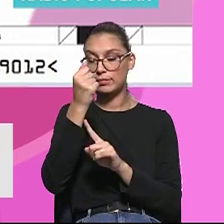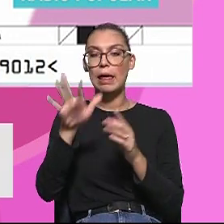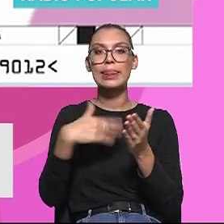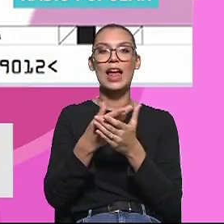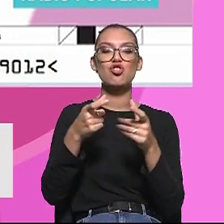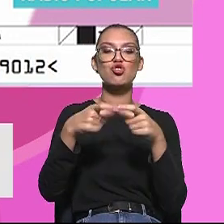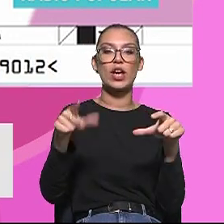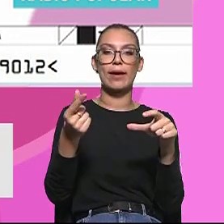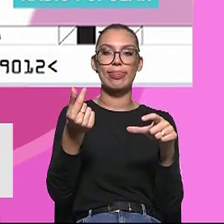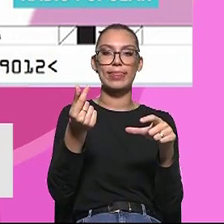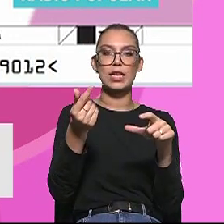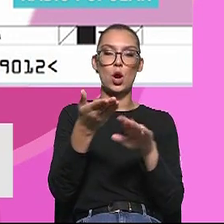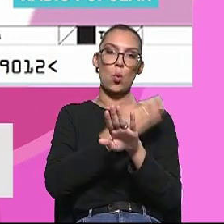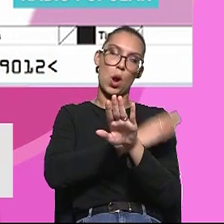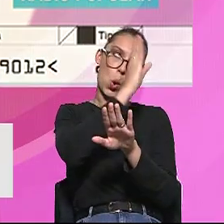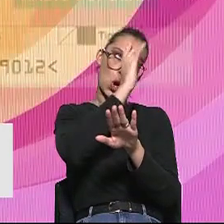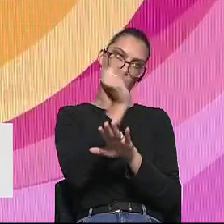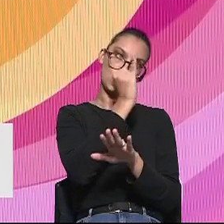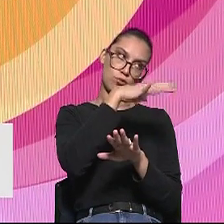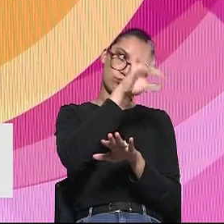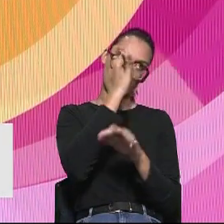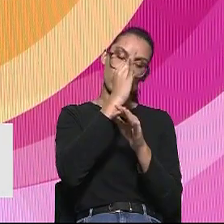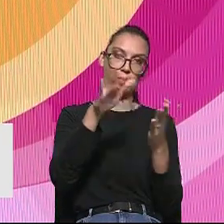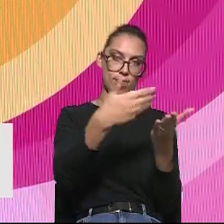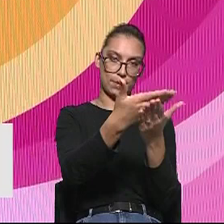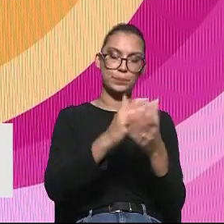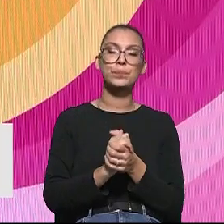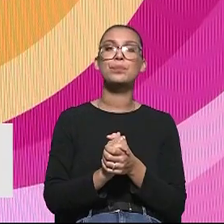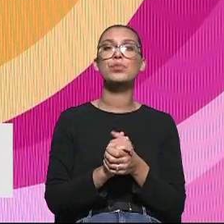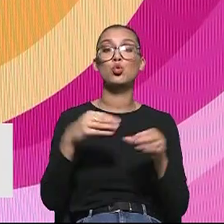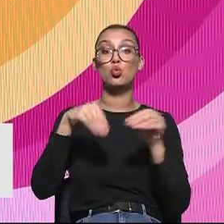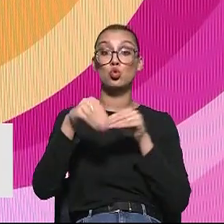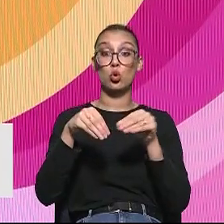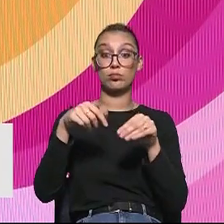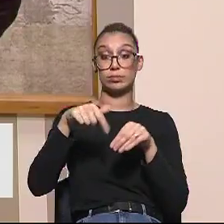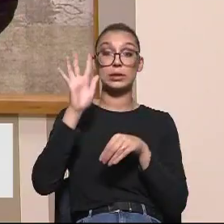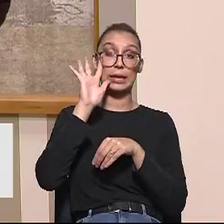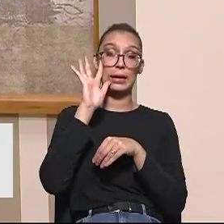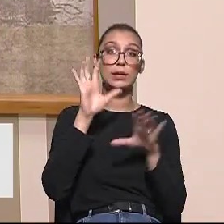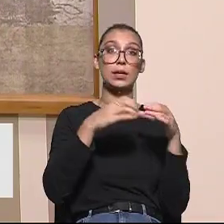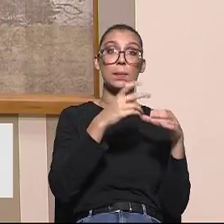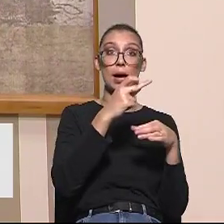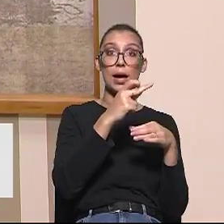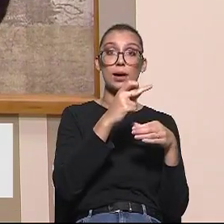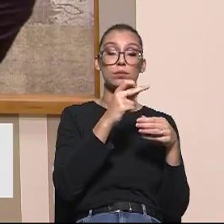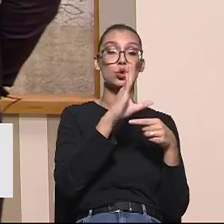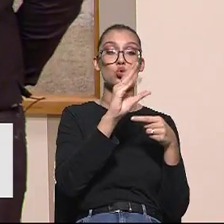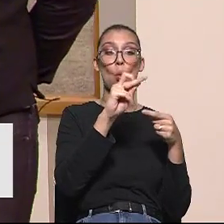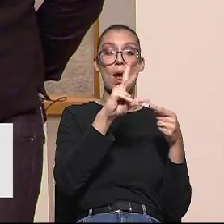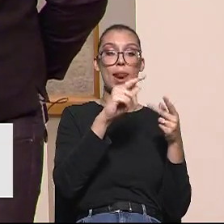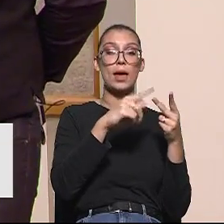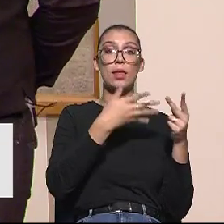instituição previamente escolhida. E para os jogos desta tarde, os concorrentes da equipa A são Joaninha e Dani Rodrigues.